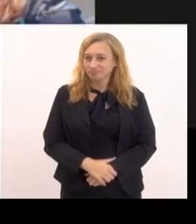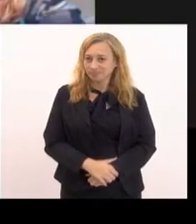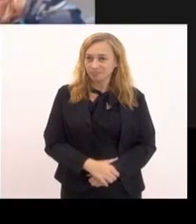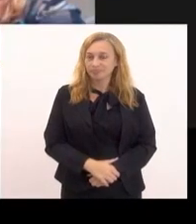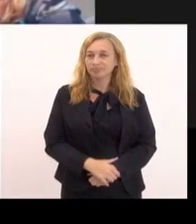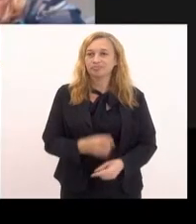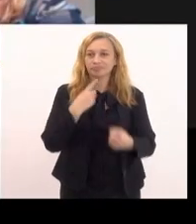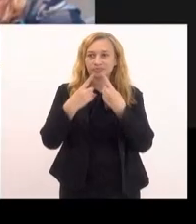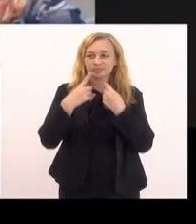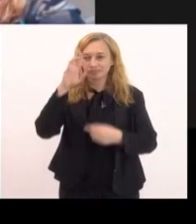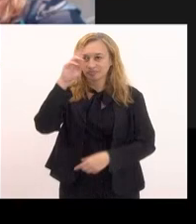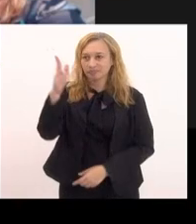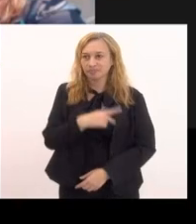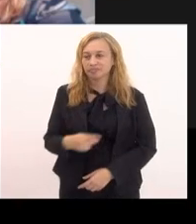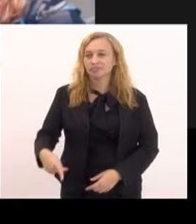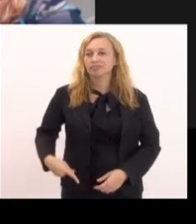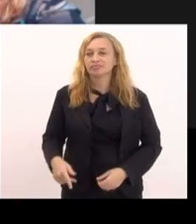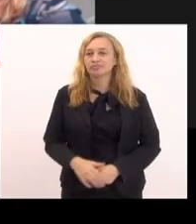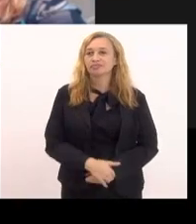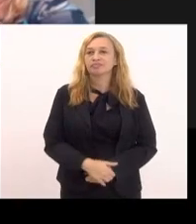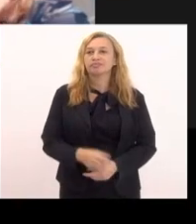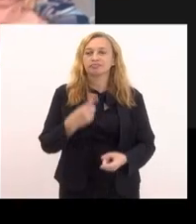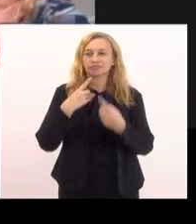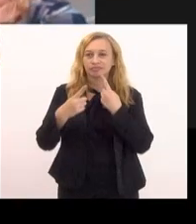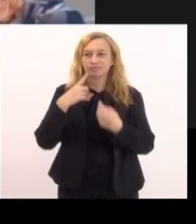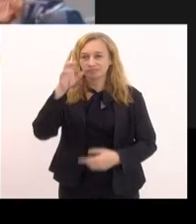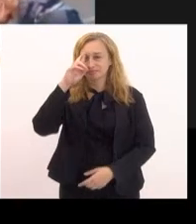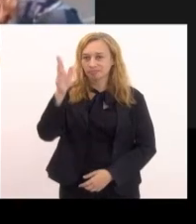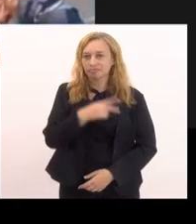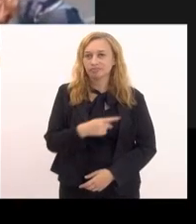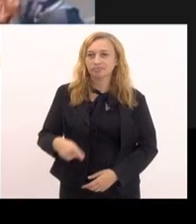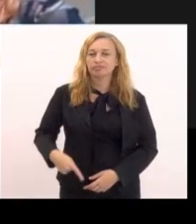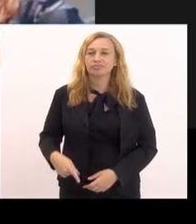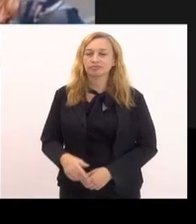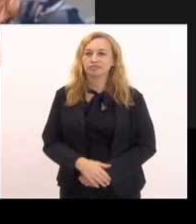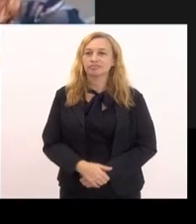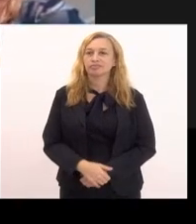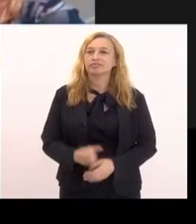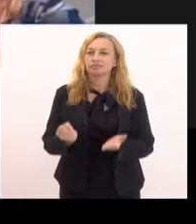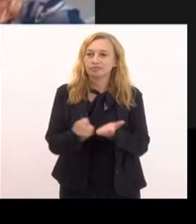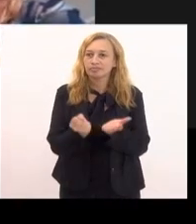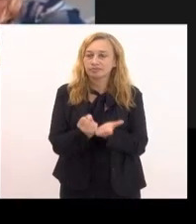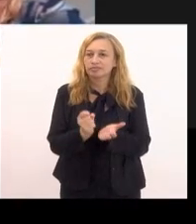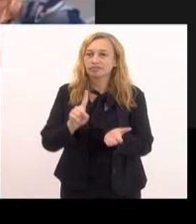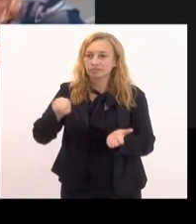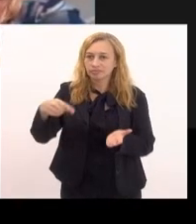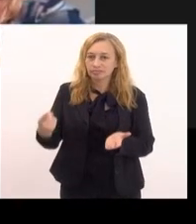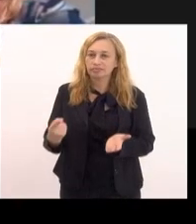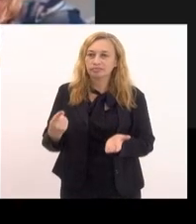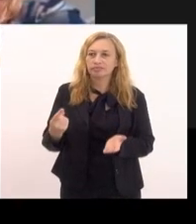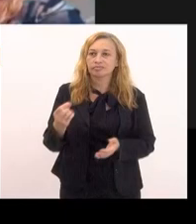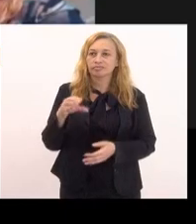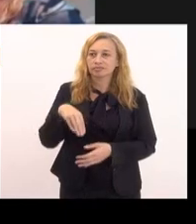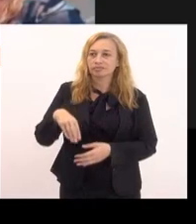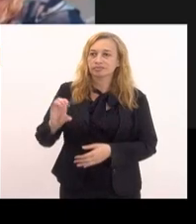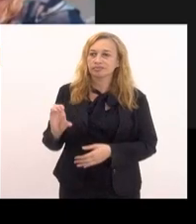Para discutir, presidente. Para discutir, presidente. Deputado Samuel Malafaia, seguido deputado Carlos